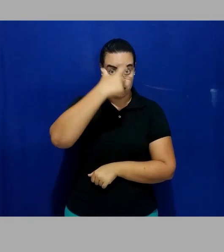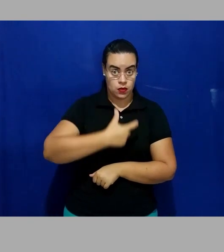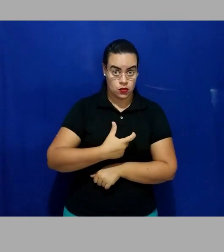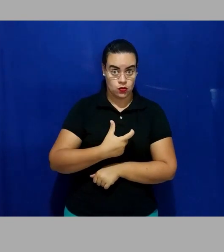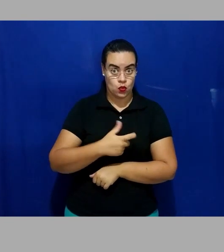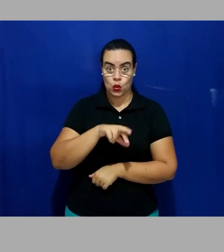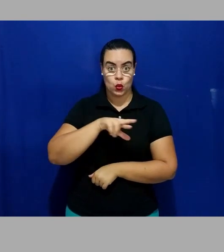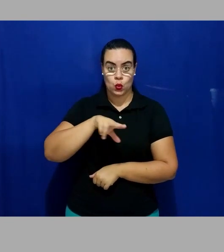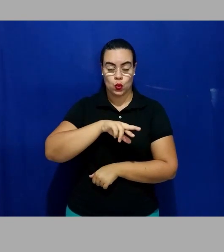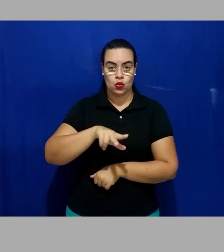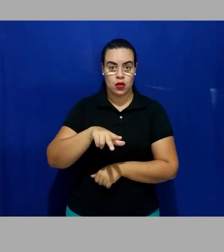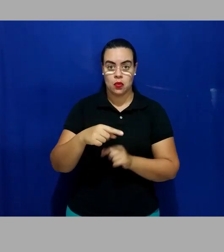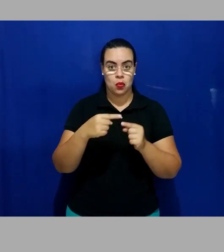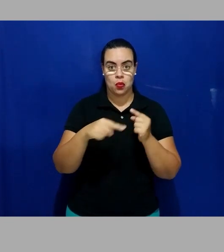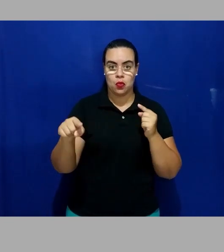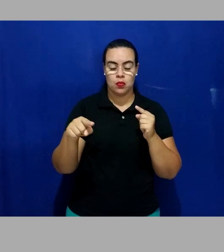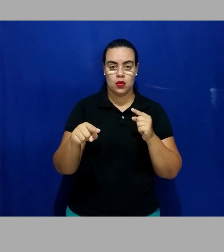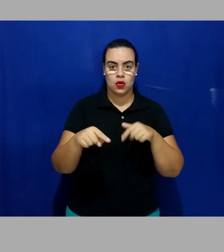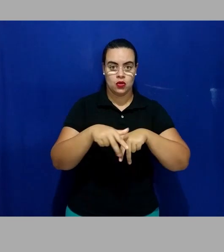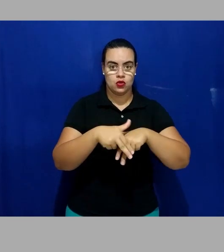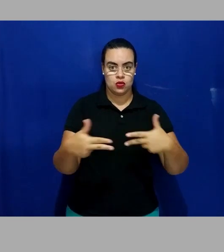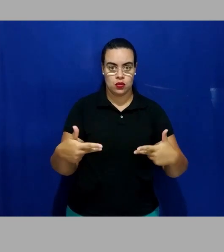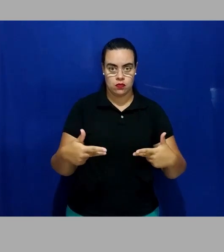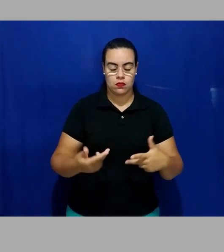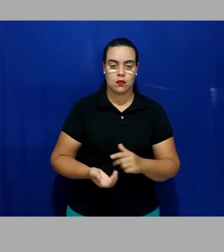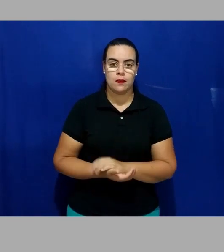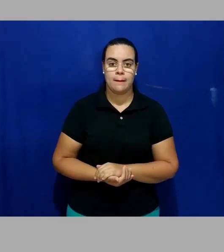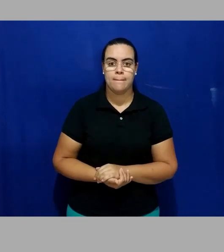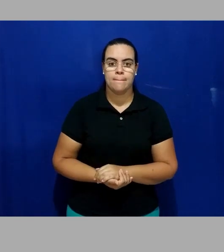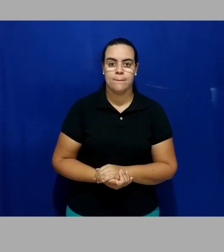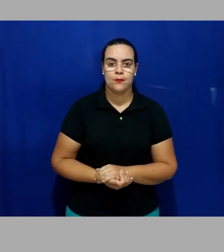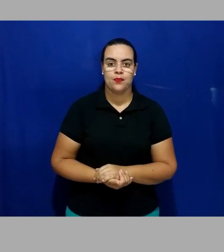cinema. E sou uma pessoa nhemocoy, não binária.